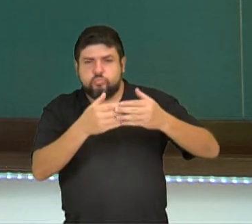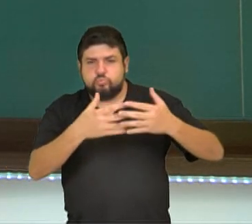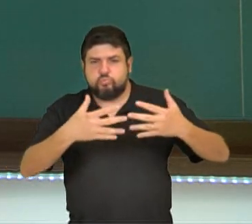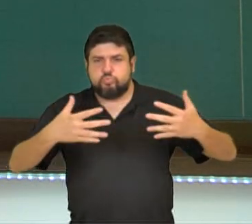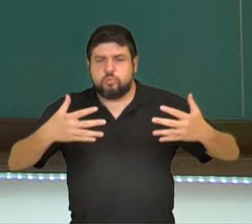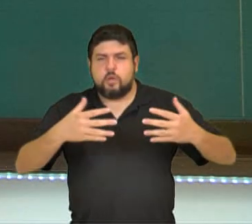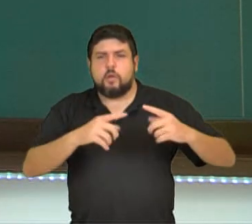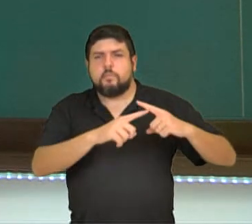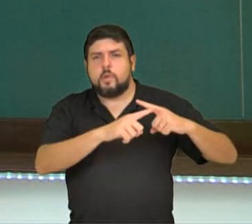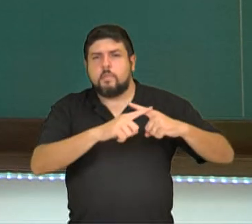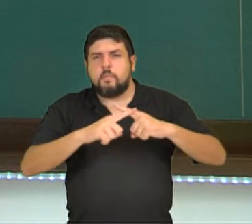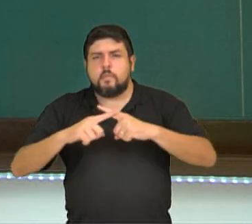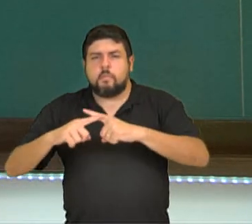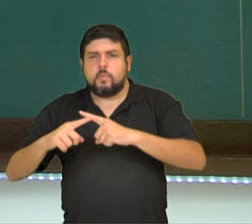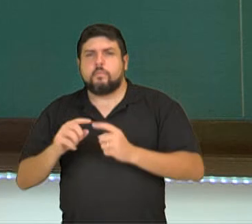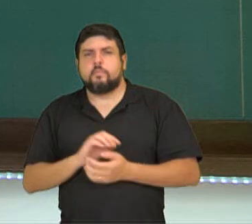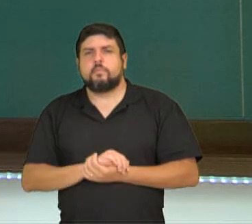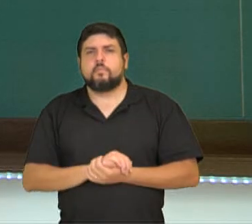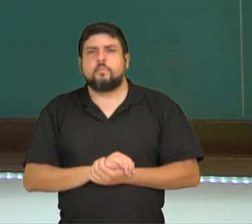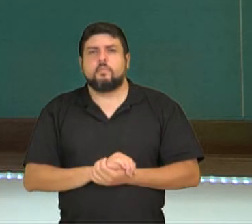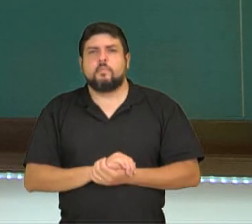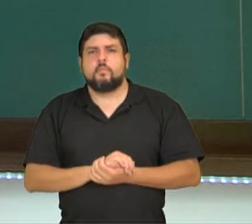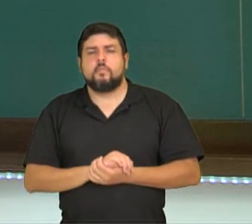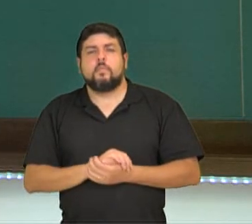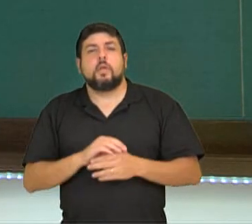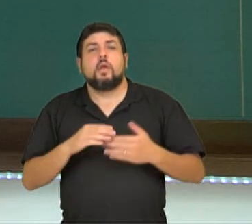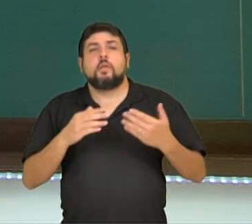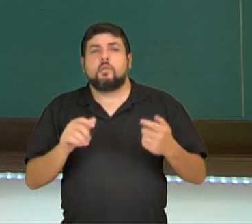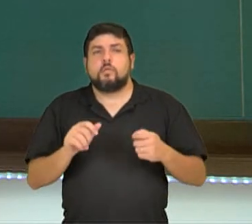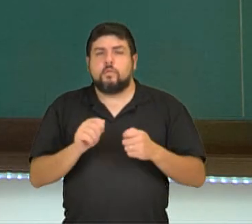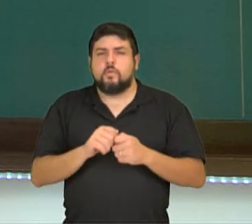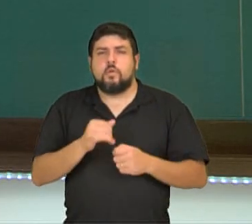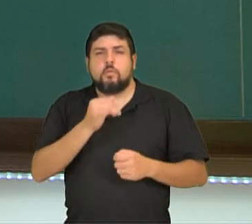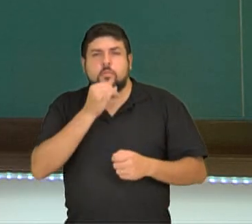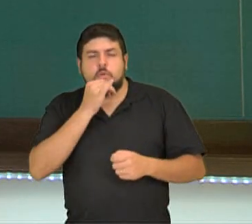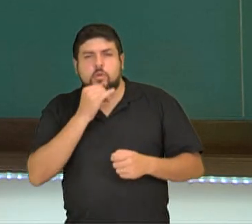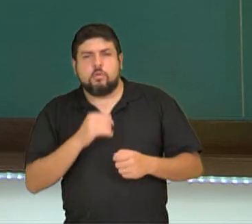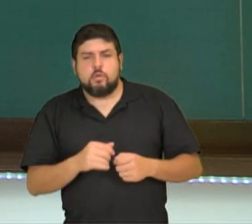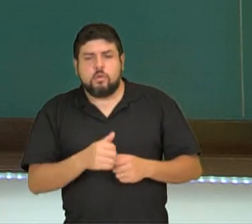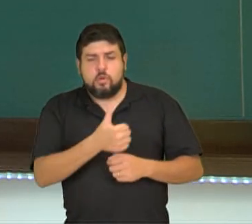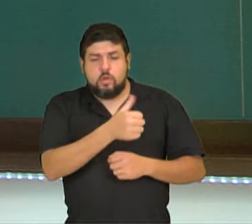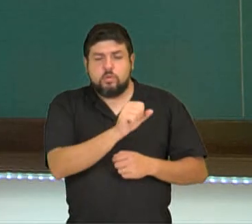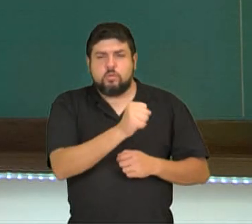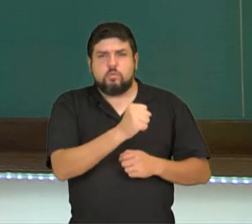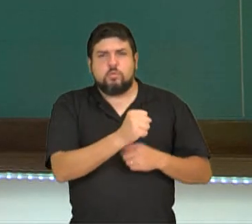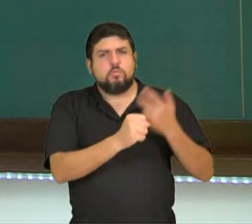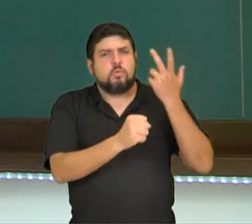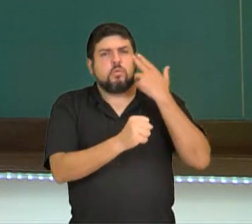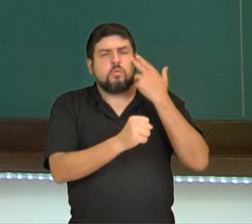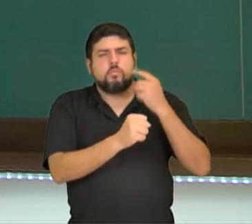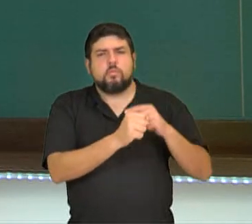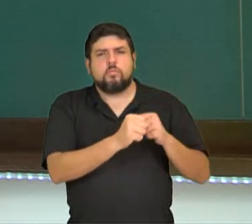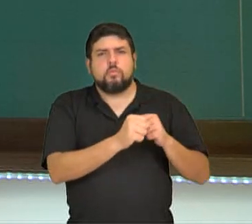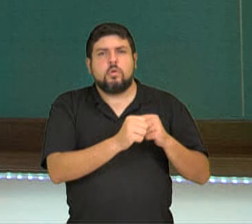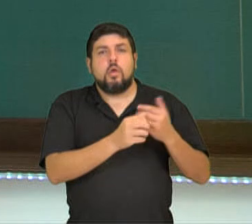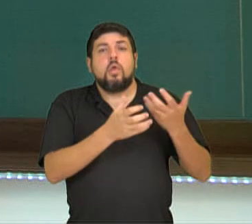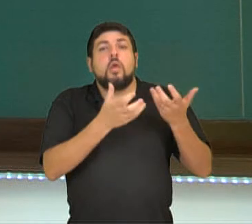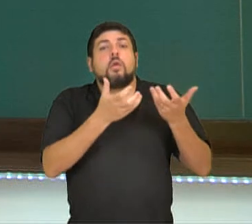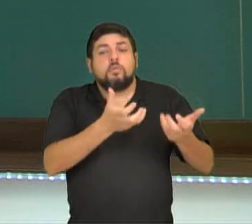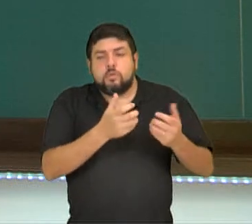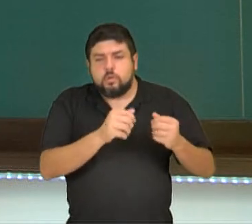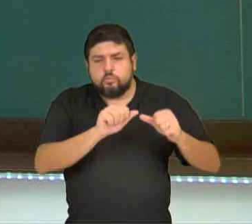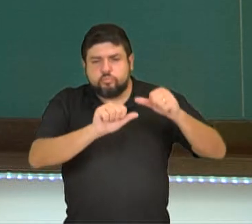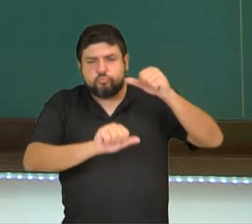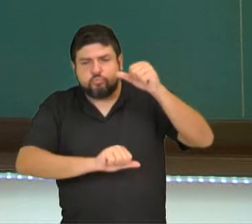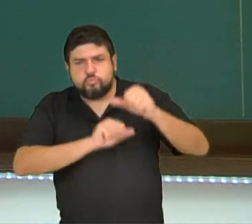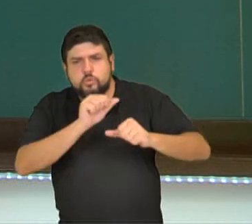de fatores. Eu vou fazer o caminho contrário, ó. Eu tenho 18. Uma coisinha normal, quero transformar numa conta de